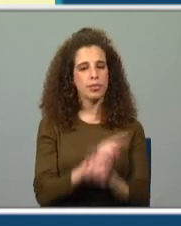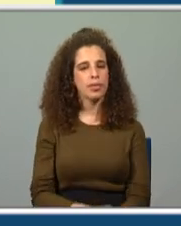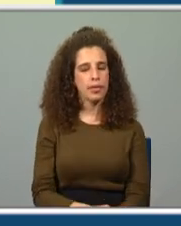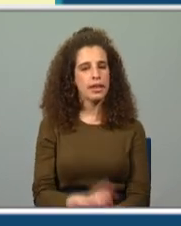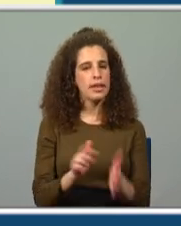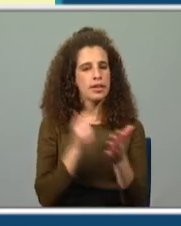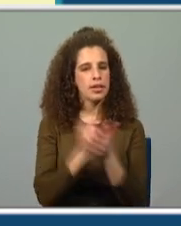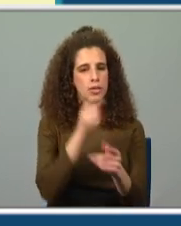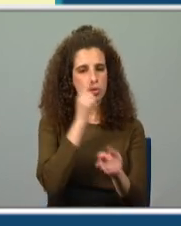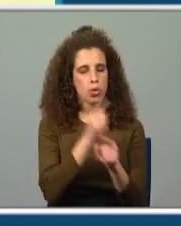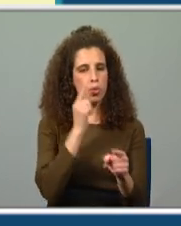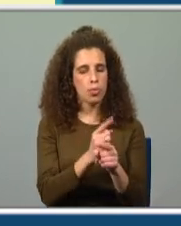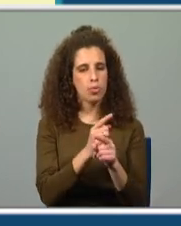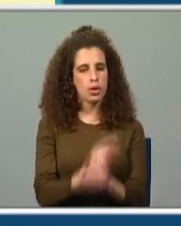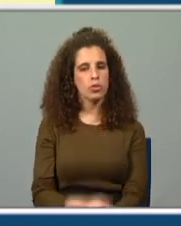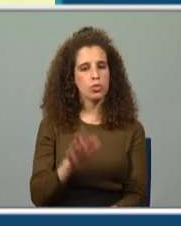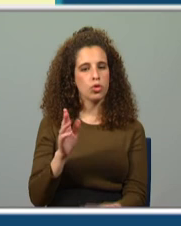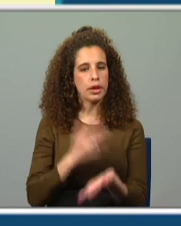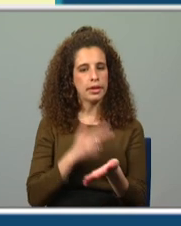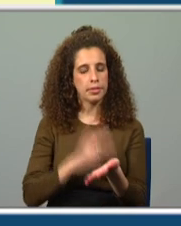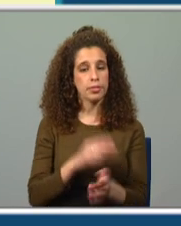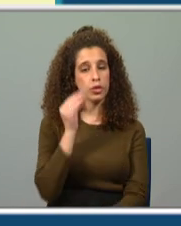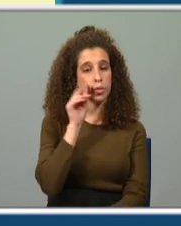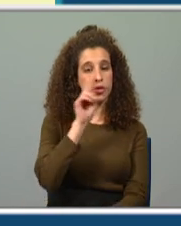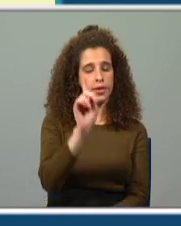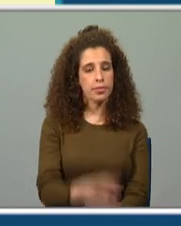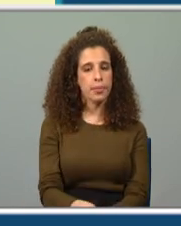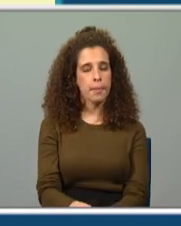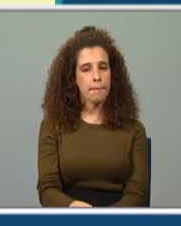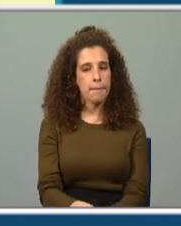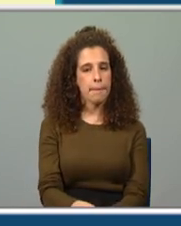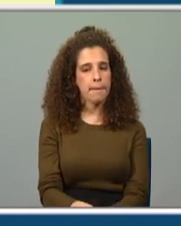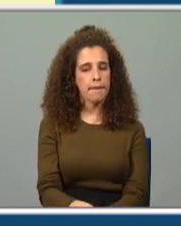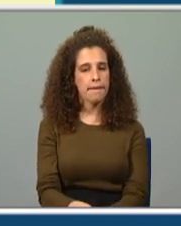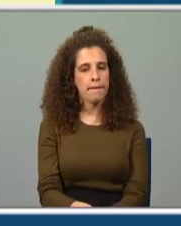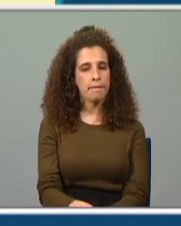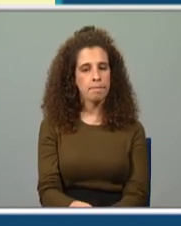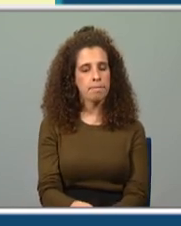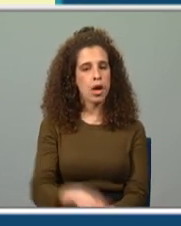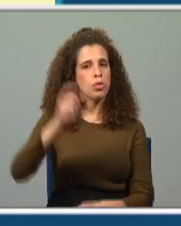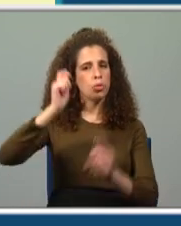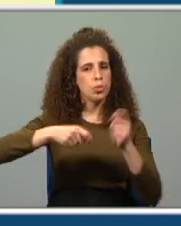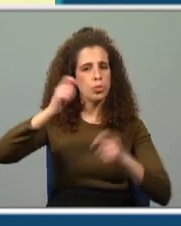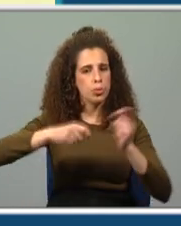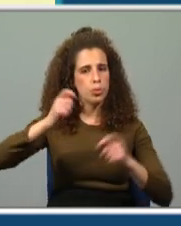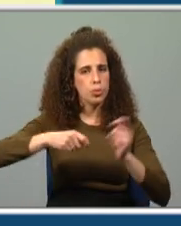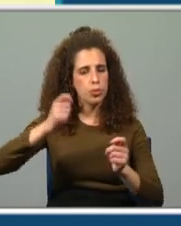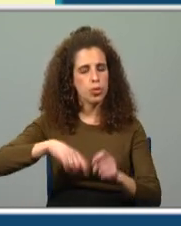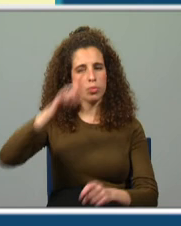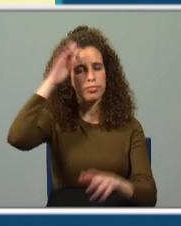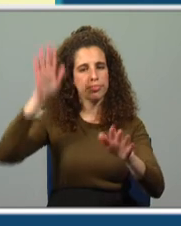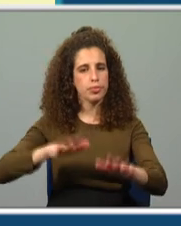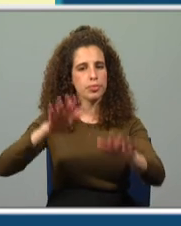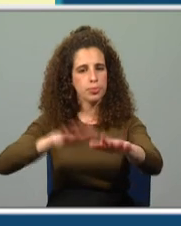tocava sempre o mesmo ritmo militar. Como veem aqui, executa-se o refar de um tambor a ritmar uma marcha